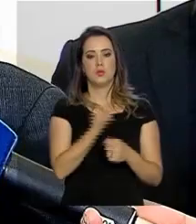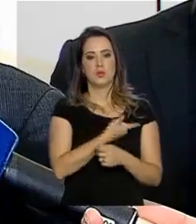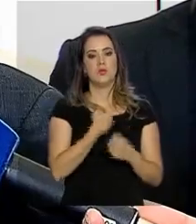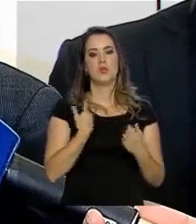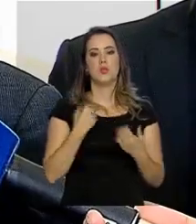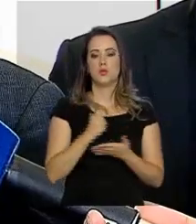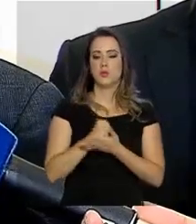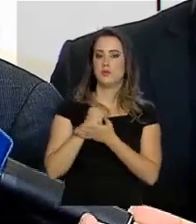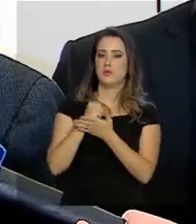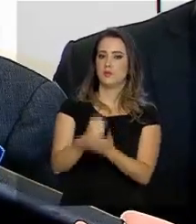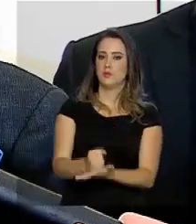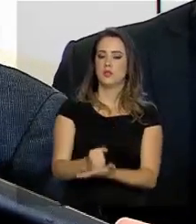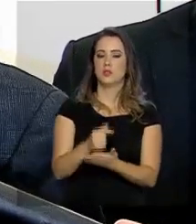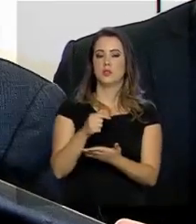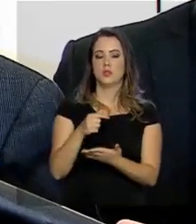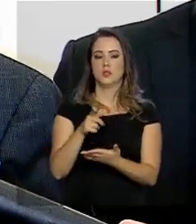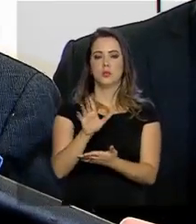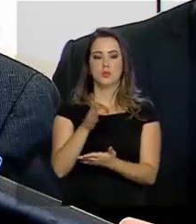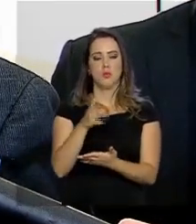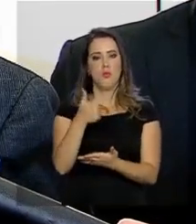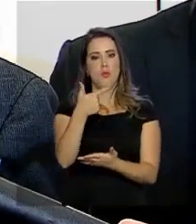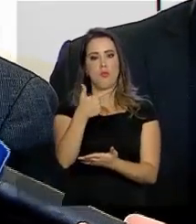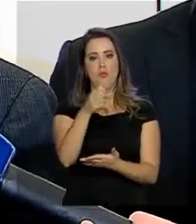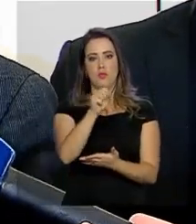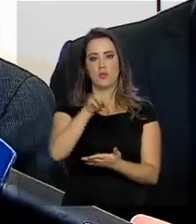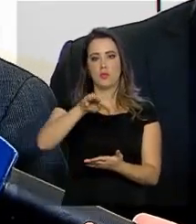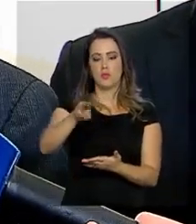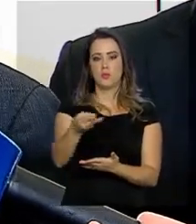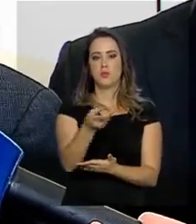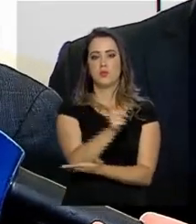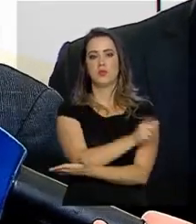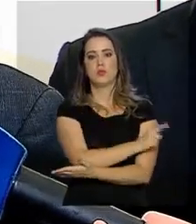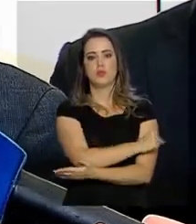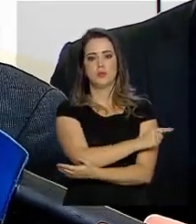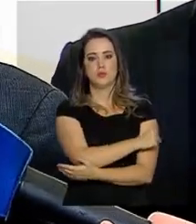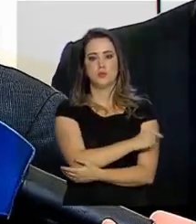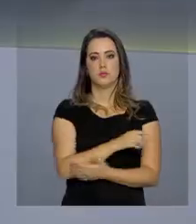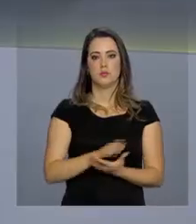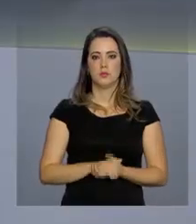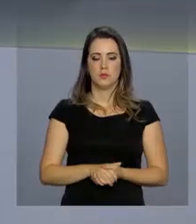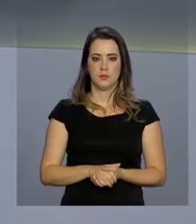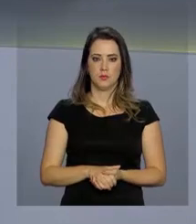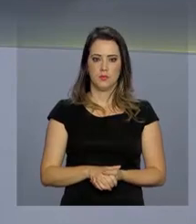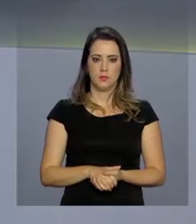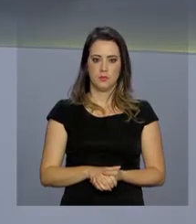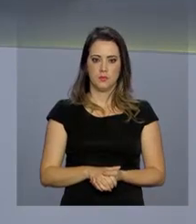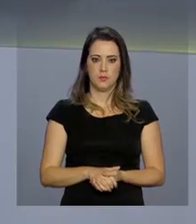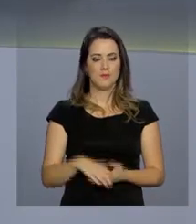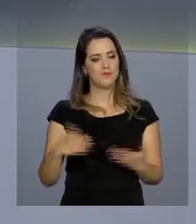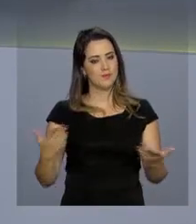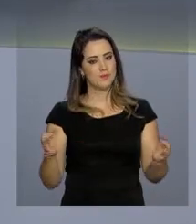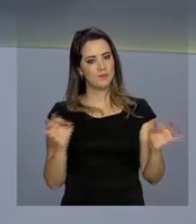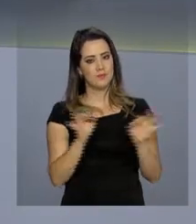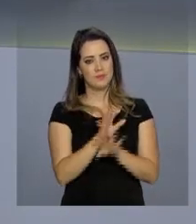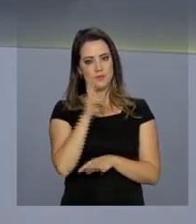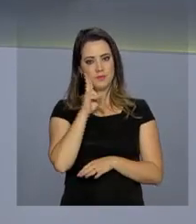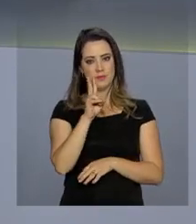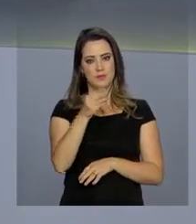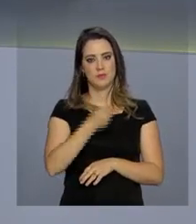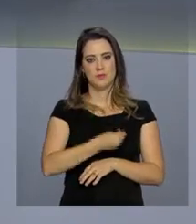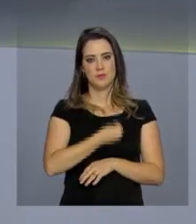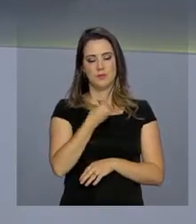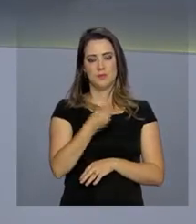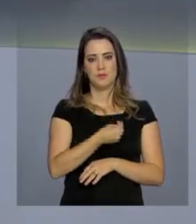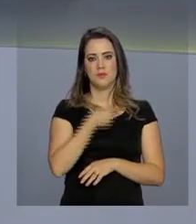disponibilizando algo em torno de 28 milhões de doses de vacina nós ficamos por aqui você